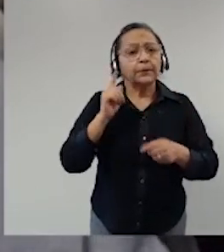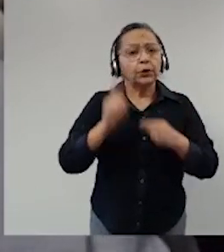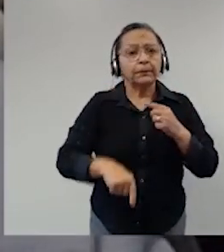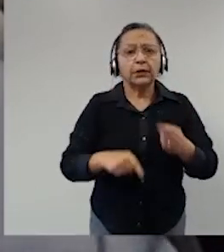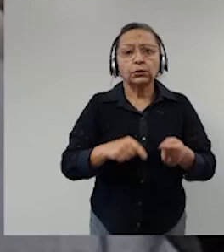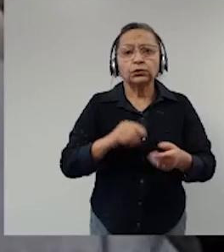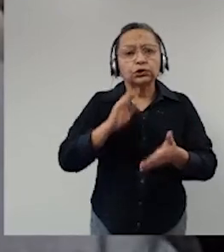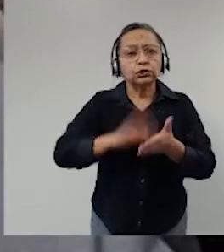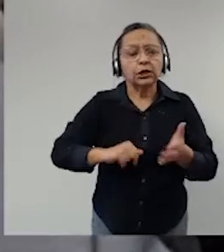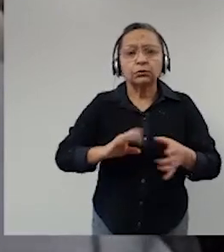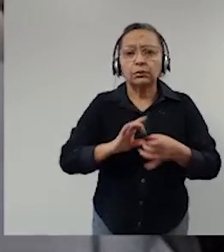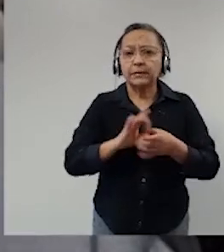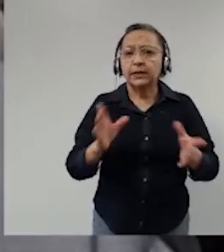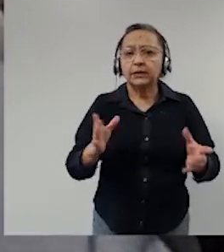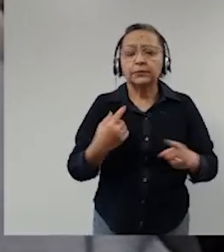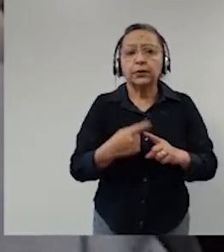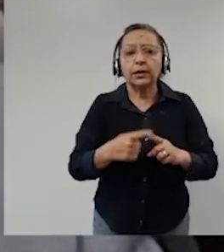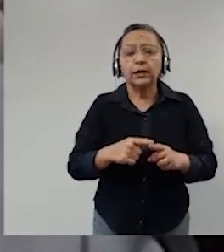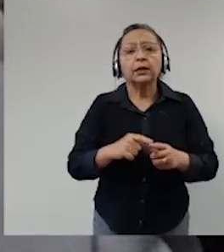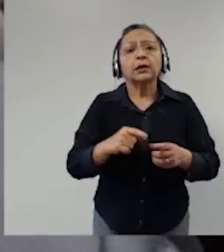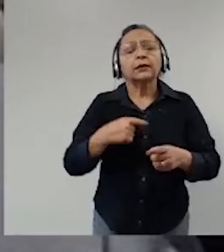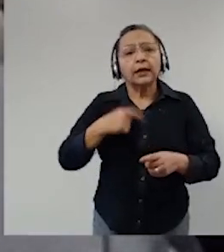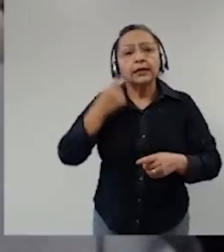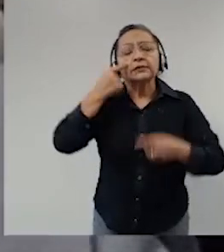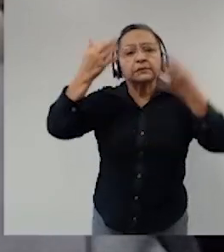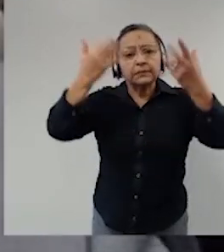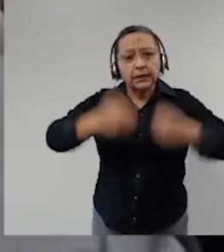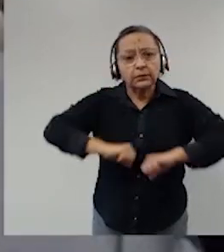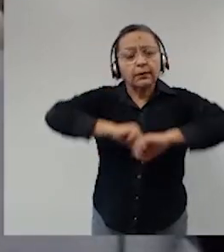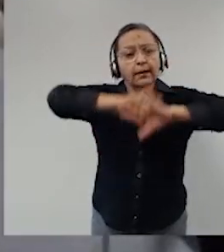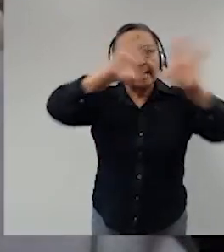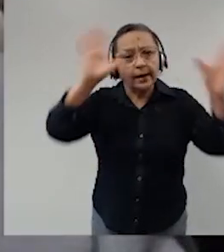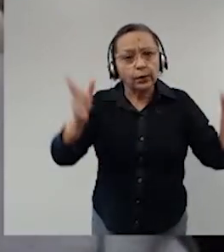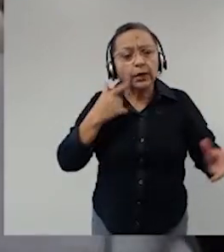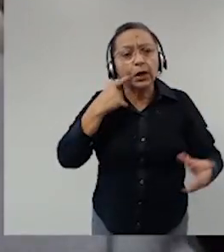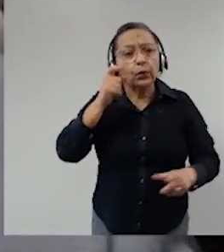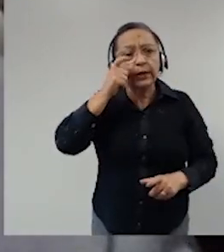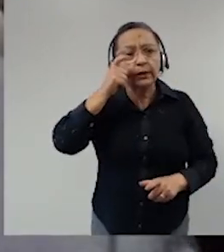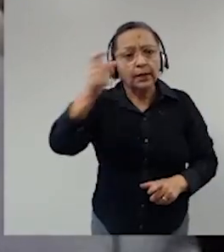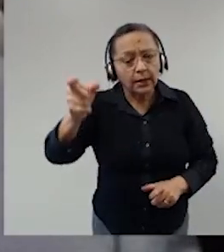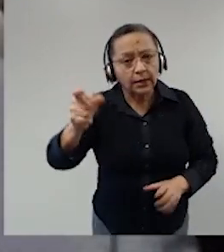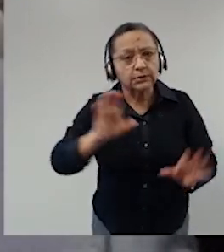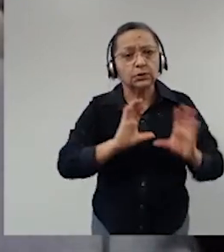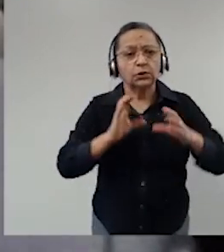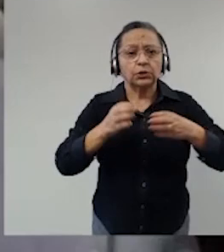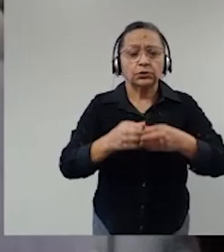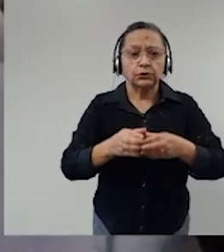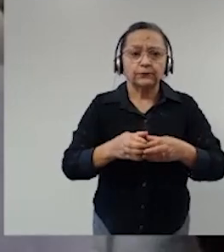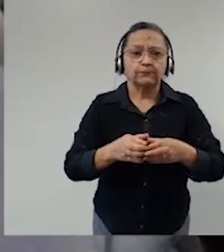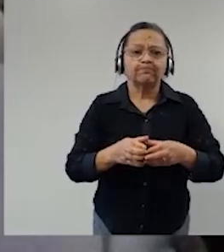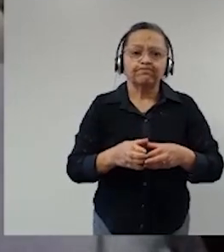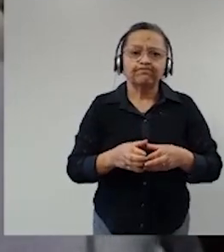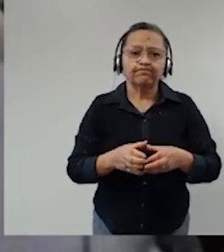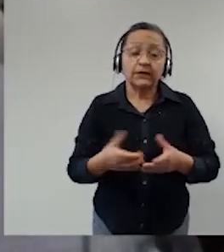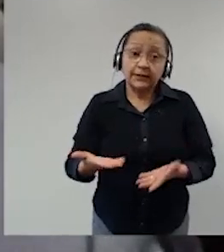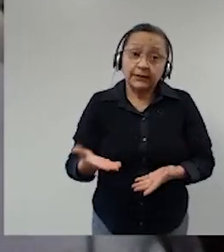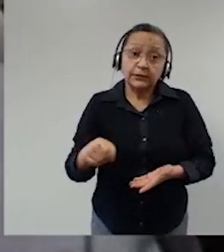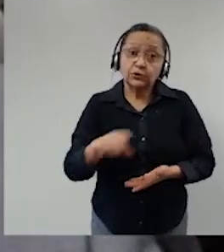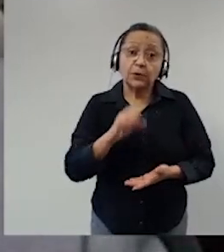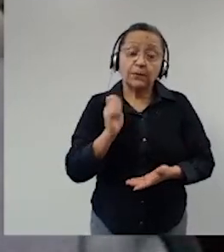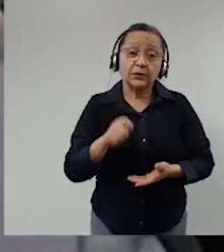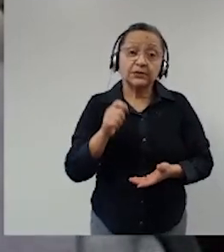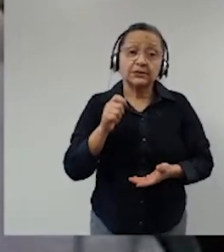nenhuma, justificada pelo interesse coletivo que está envolvido. E isso só pode ser aquilatado